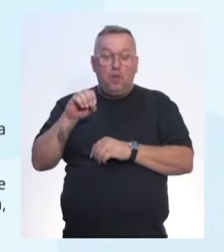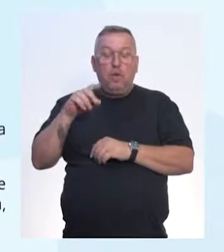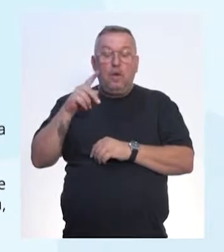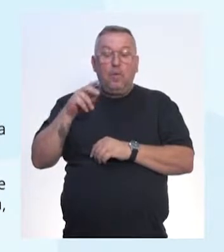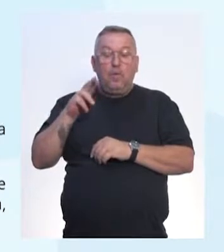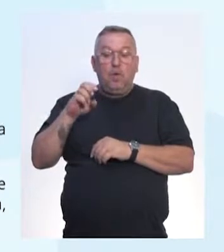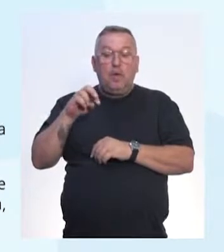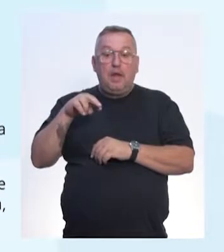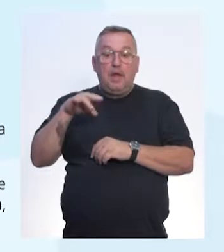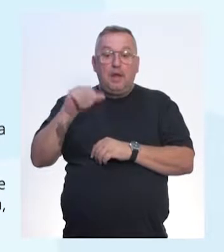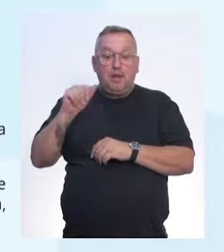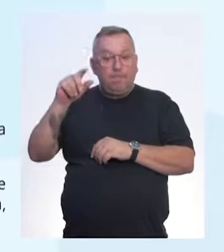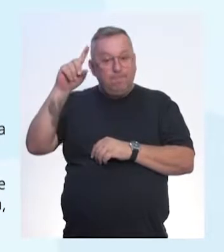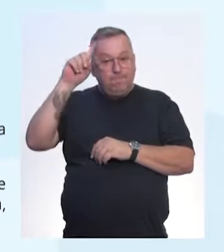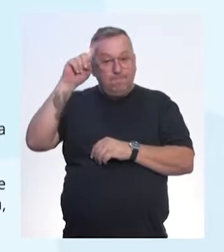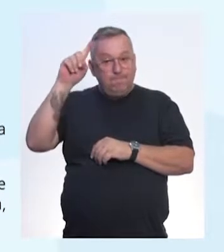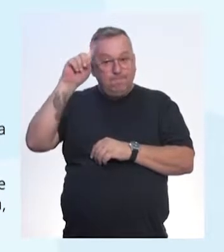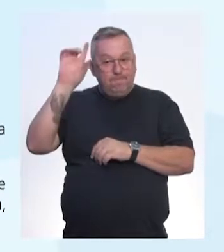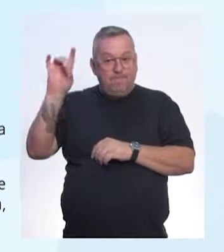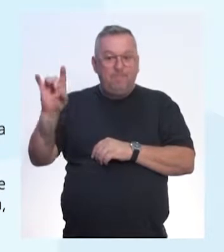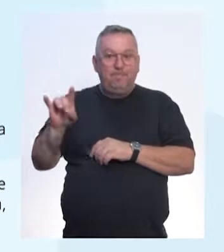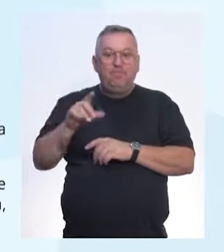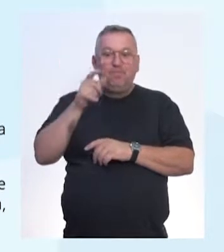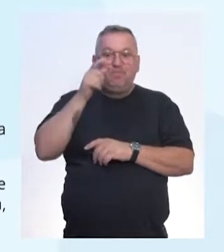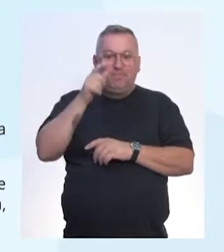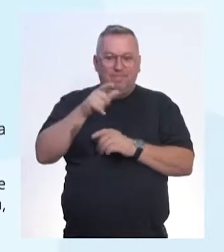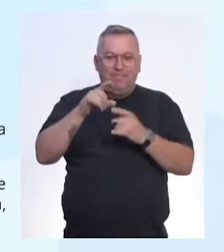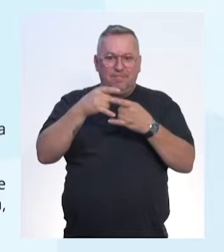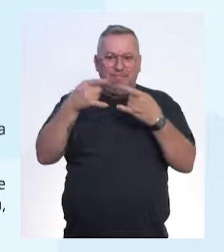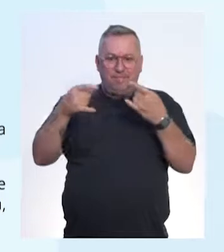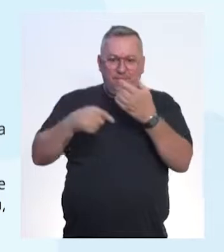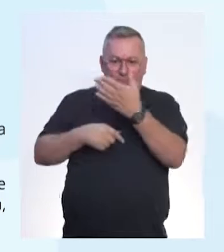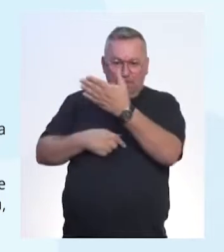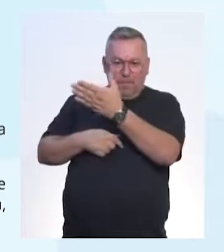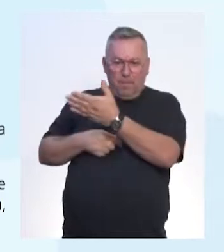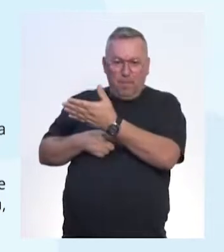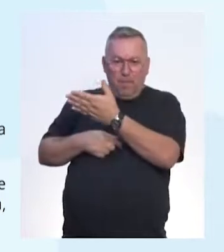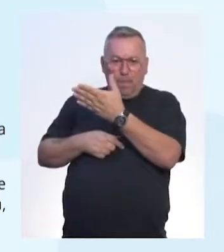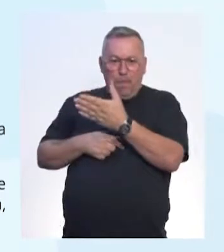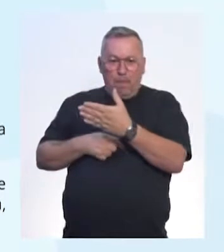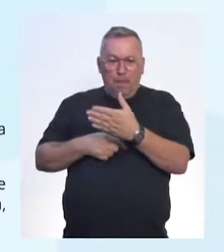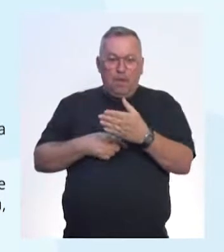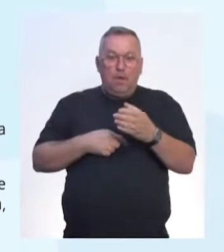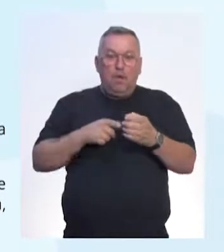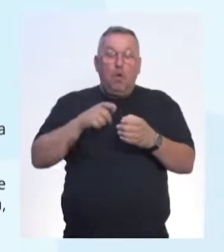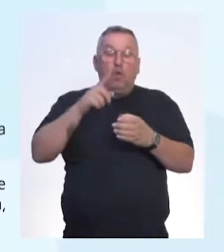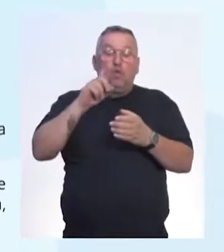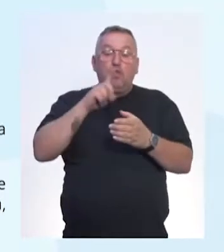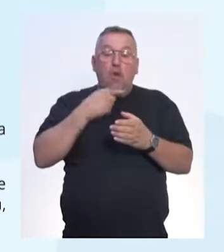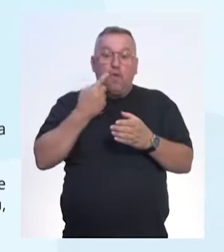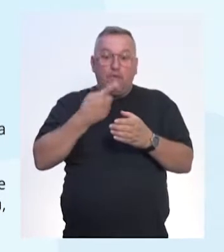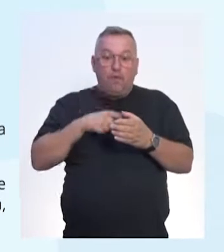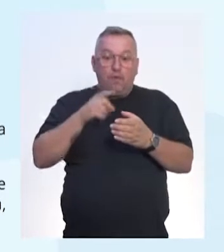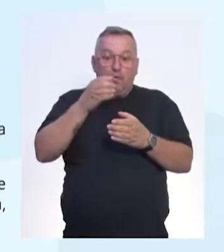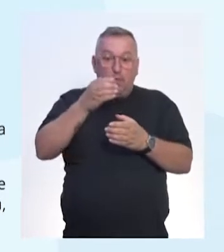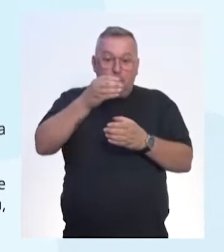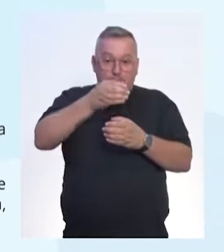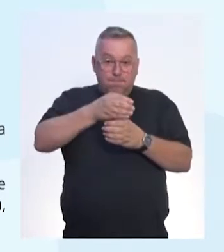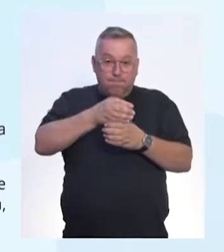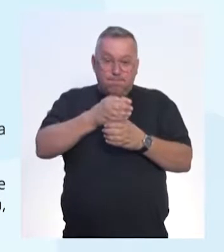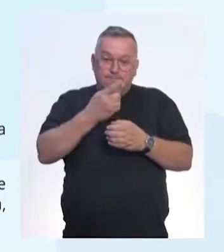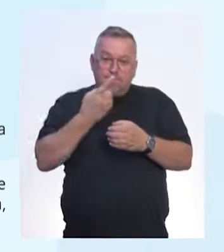dia. Então, olhando a tabela, uma bola de sorvete cremoso, que pesa em